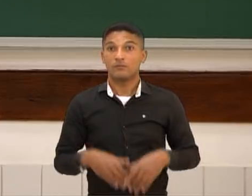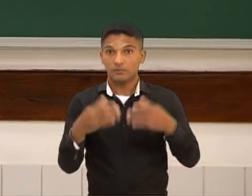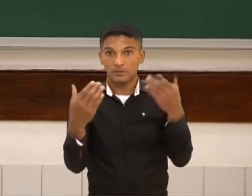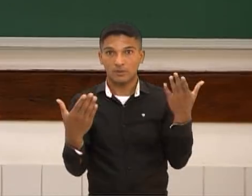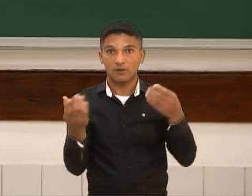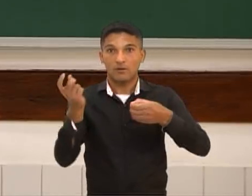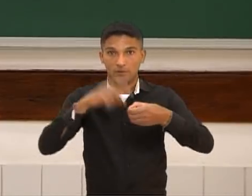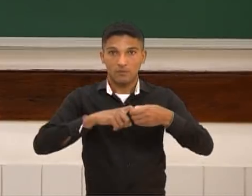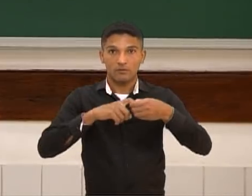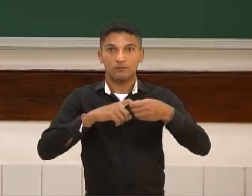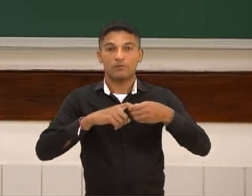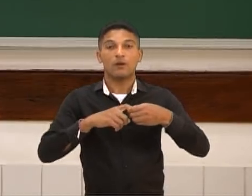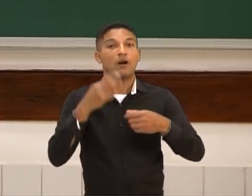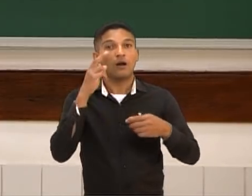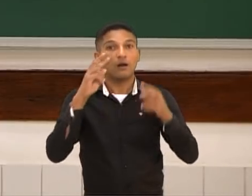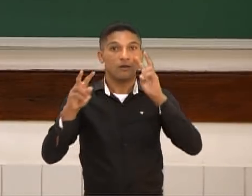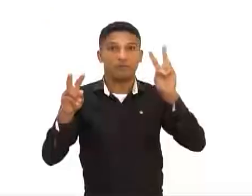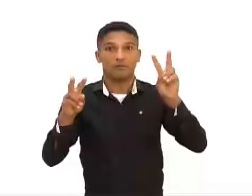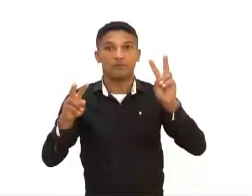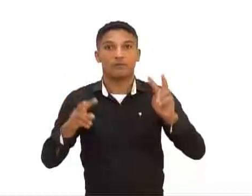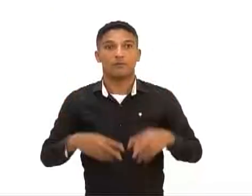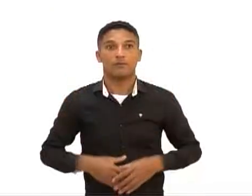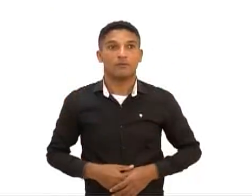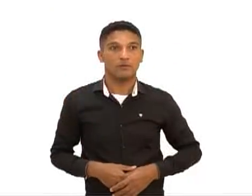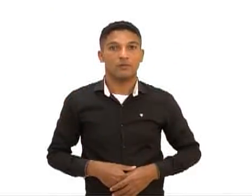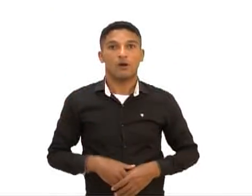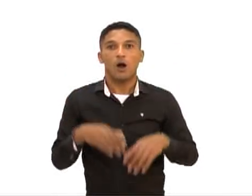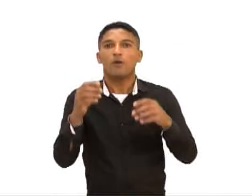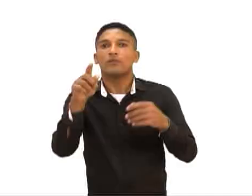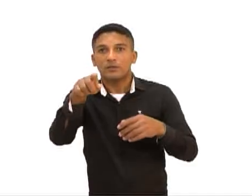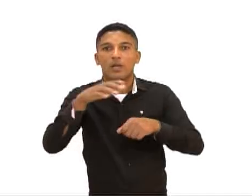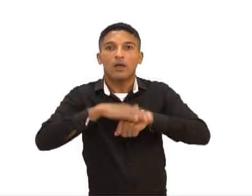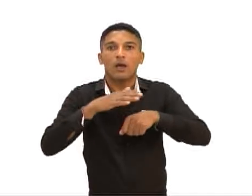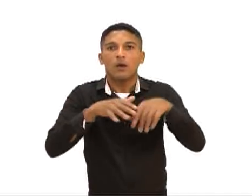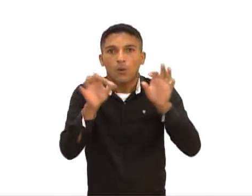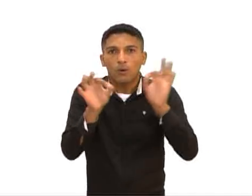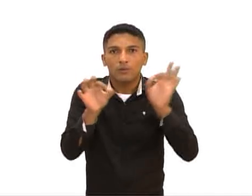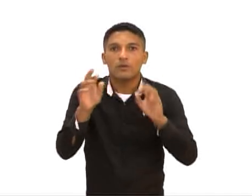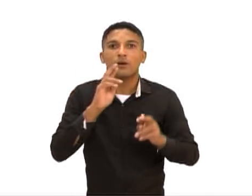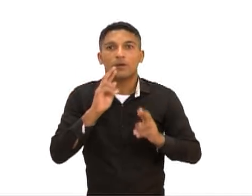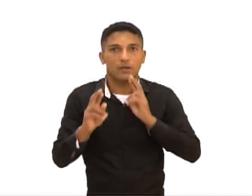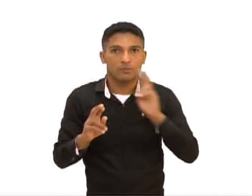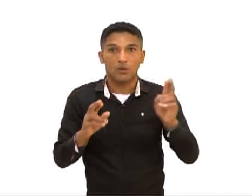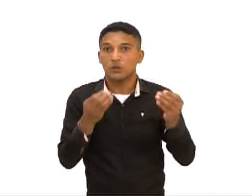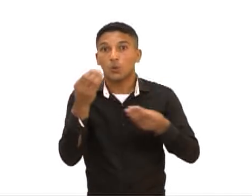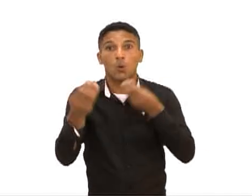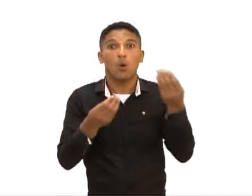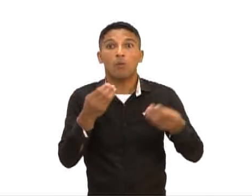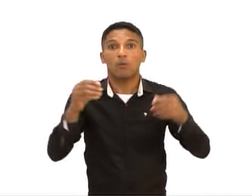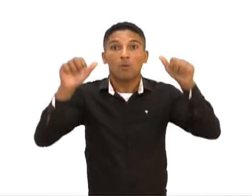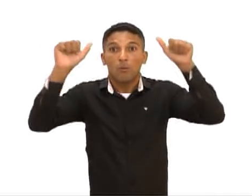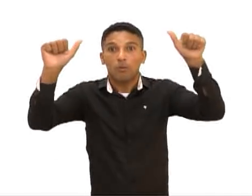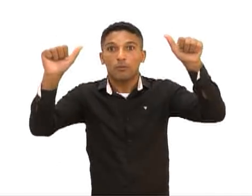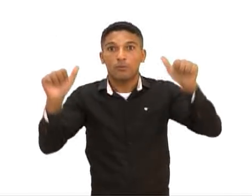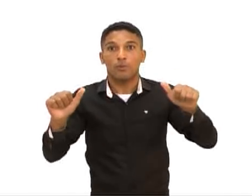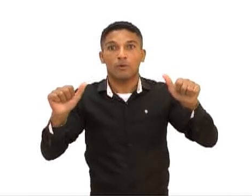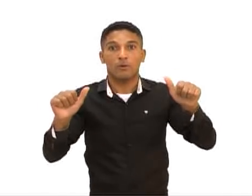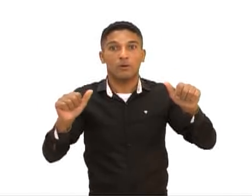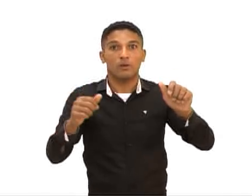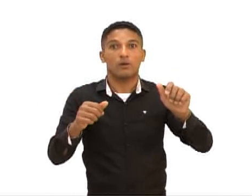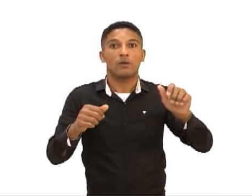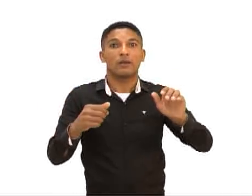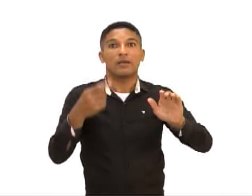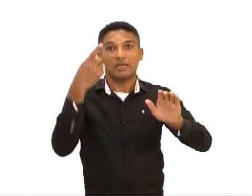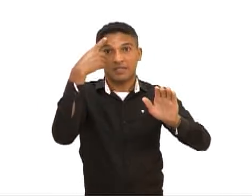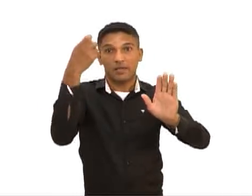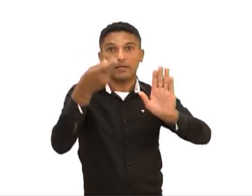Então, retornando, pessoal, olha lá. Então, quem elaborou uma resposta que aproxima essa ideia que está aqui sugerida como proposta